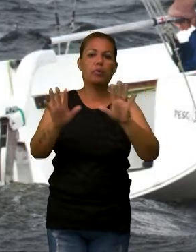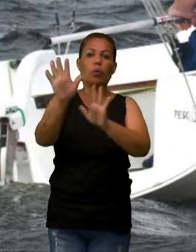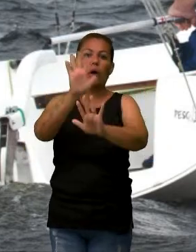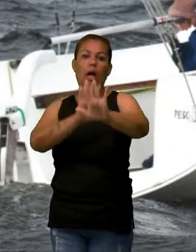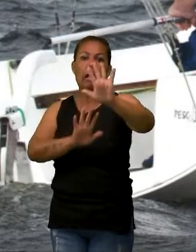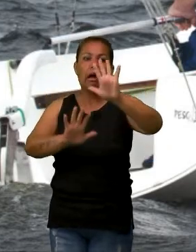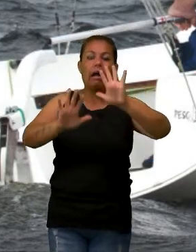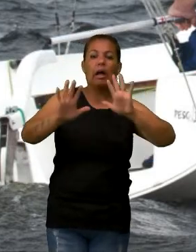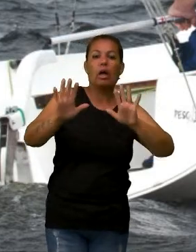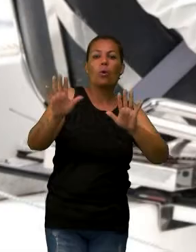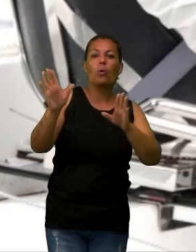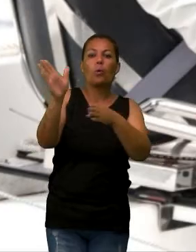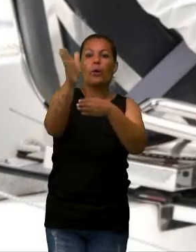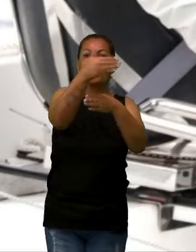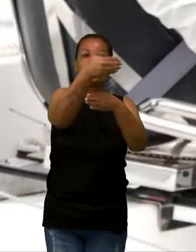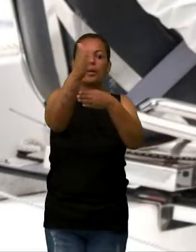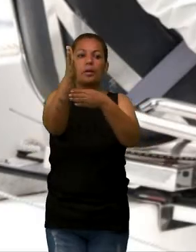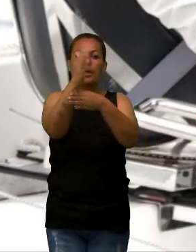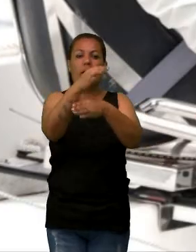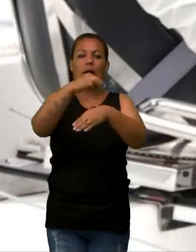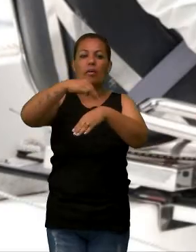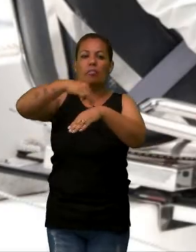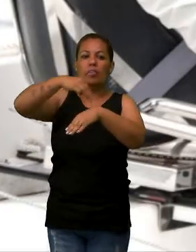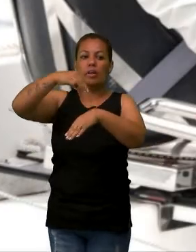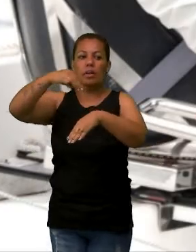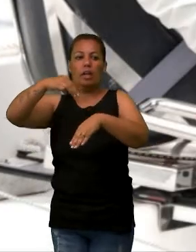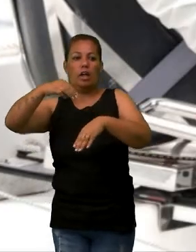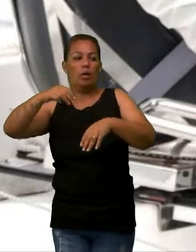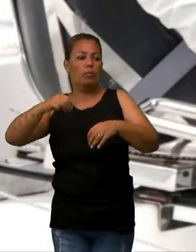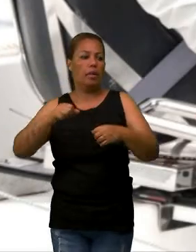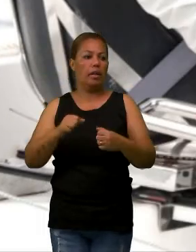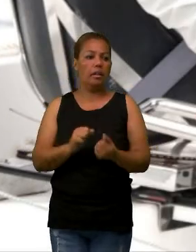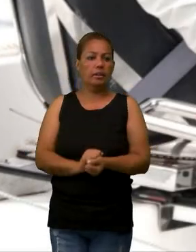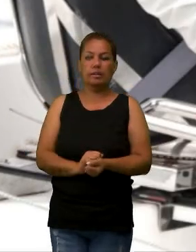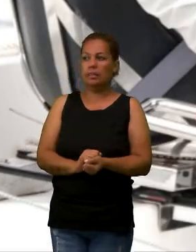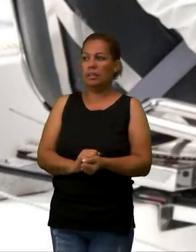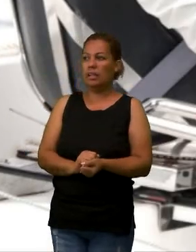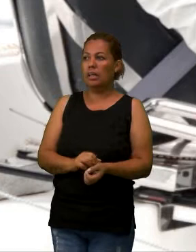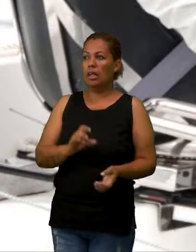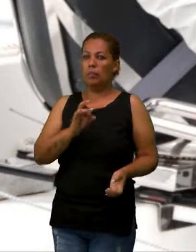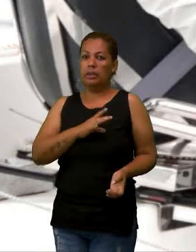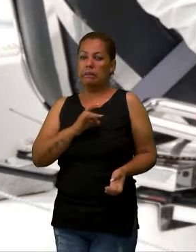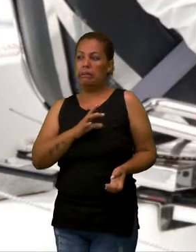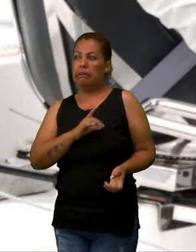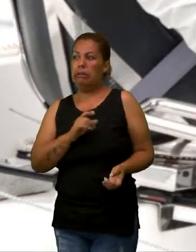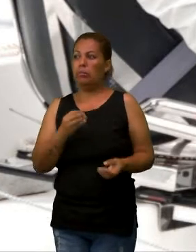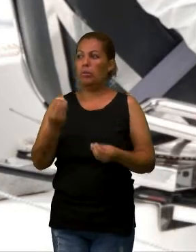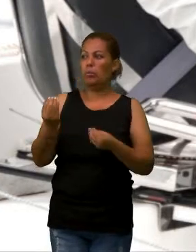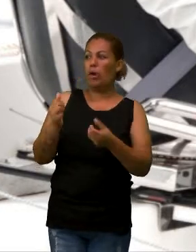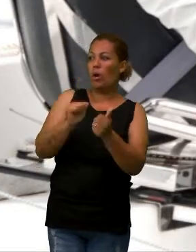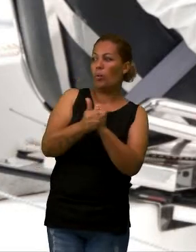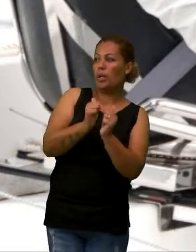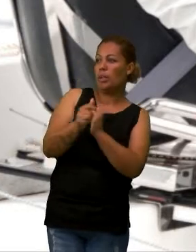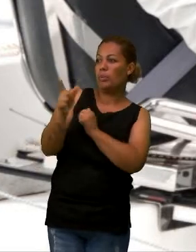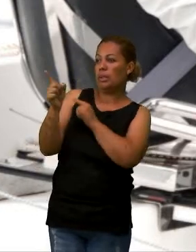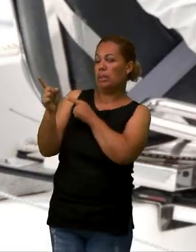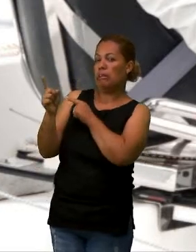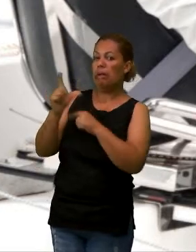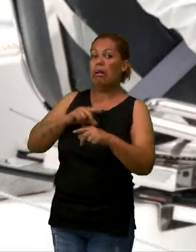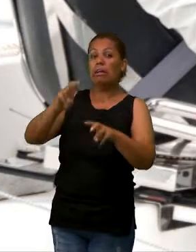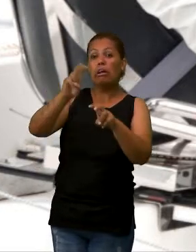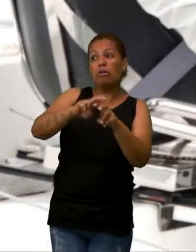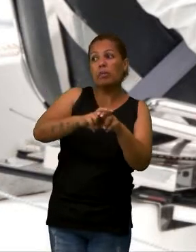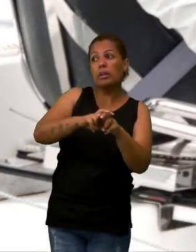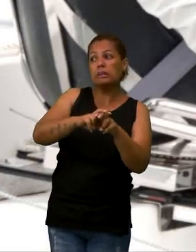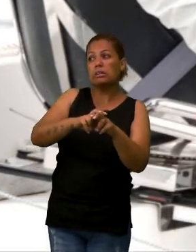da vela mestra da orla que tem óleo até entendeu que havendo a uma delas são que tenham tem um banquinho